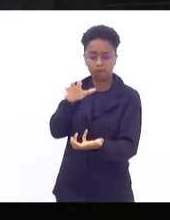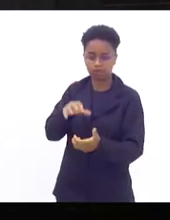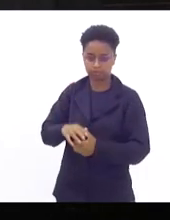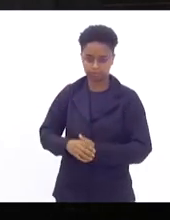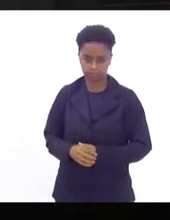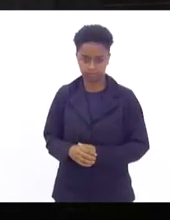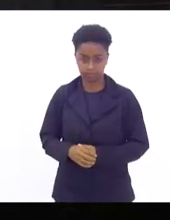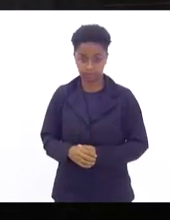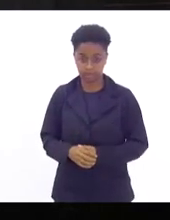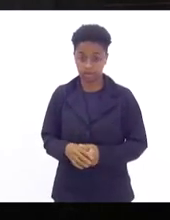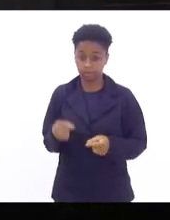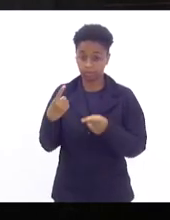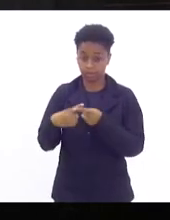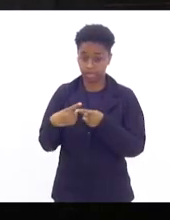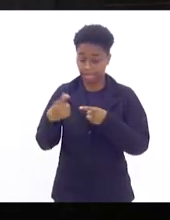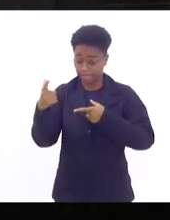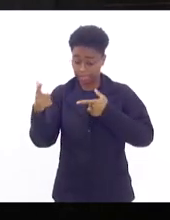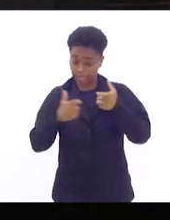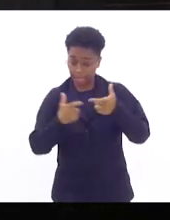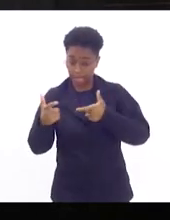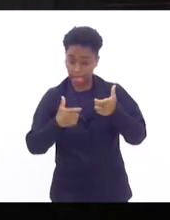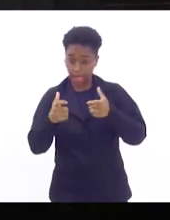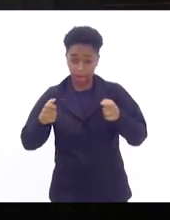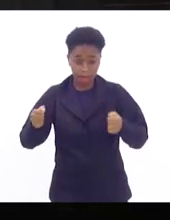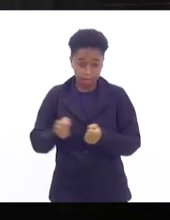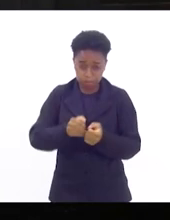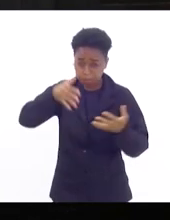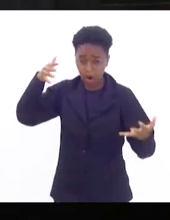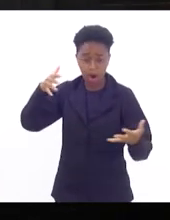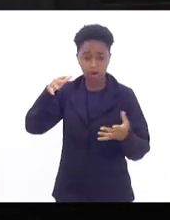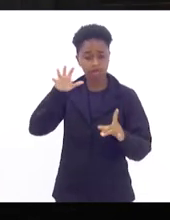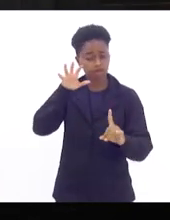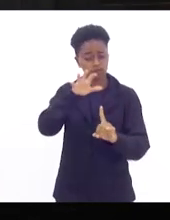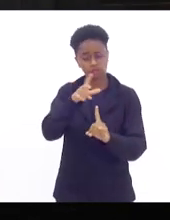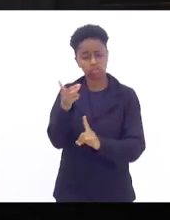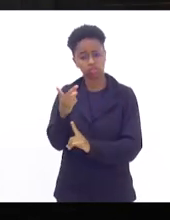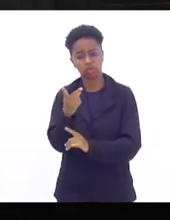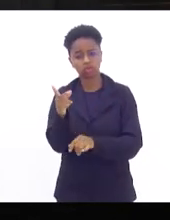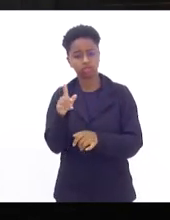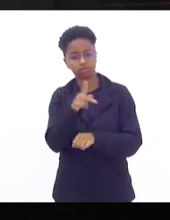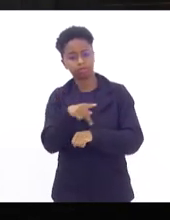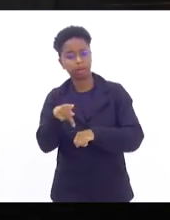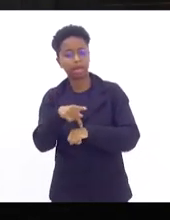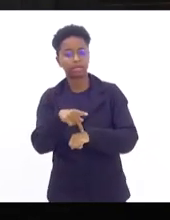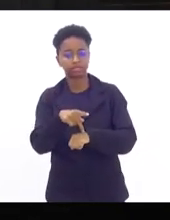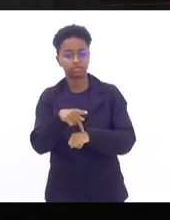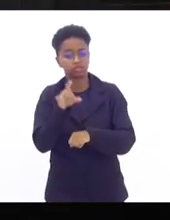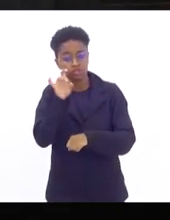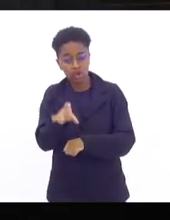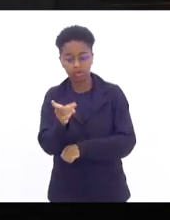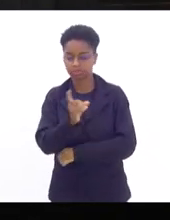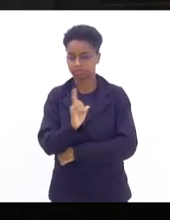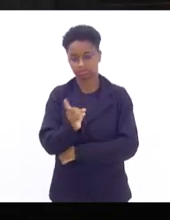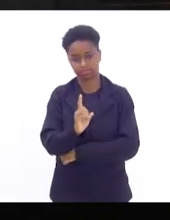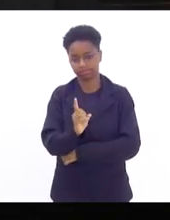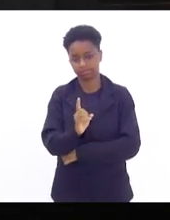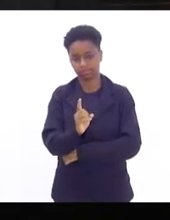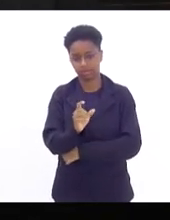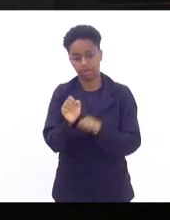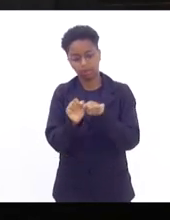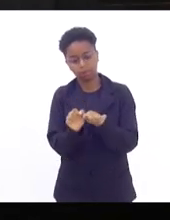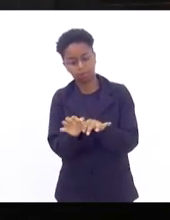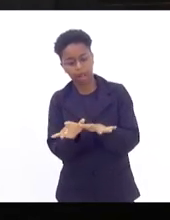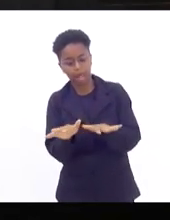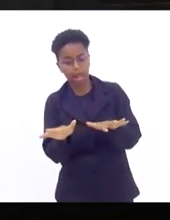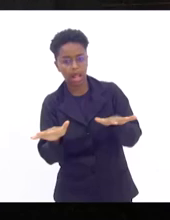Porque uma guerra nuclear não afeta os dois países que estiverem em litígio, vai